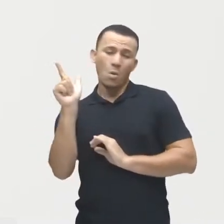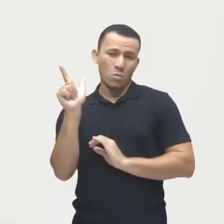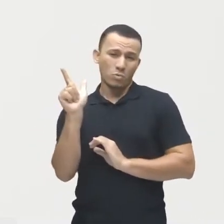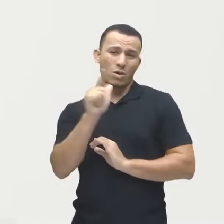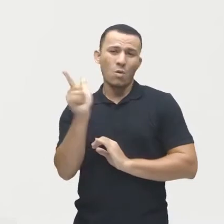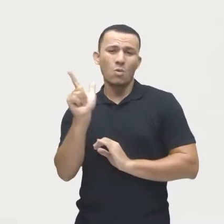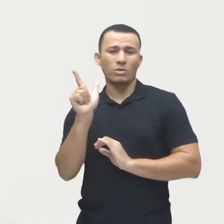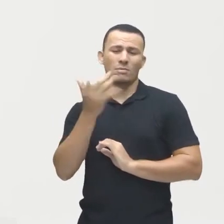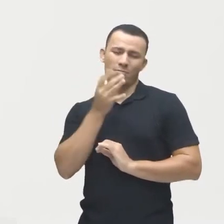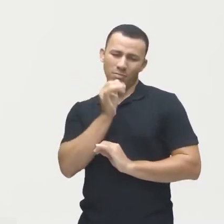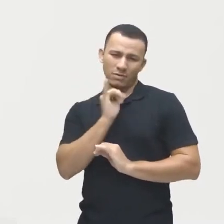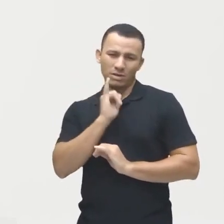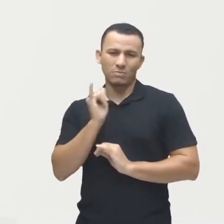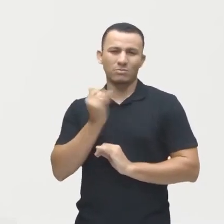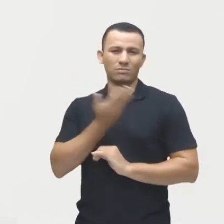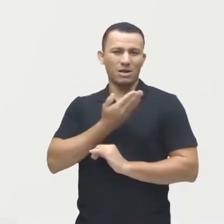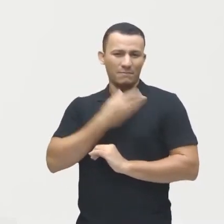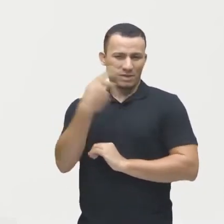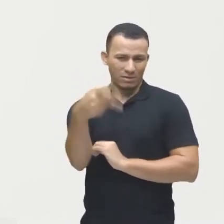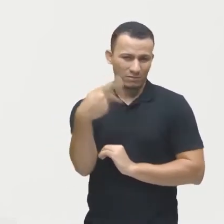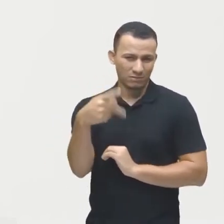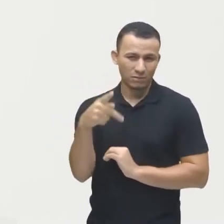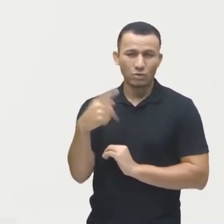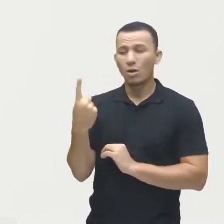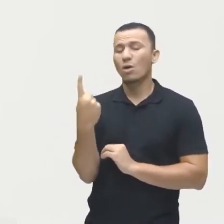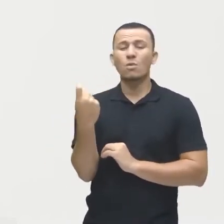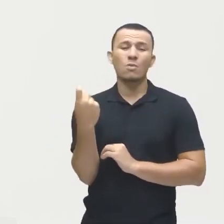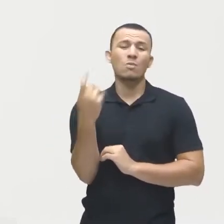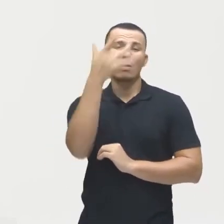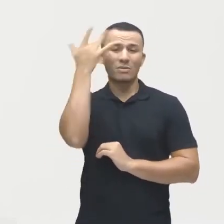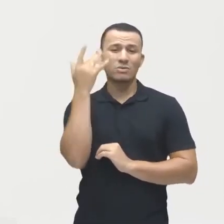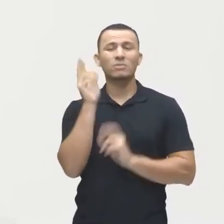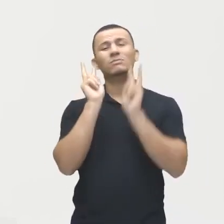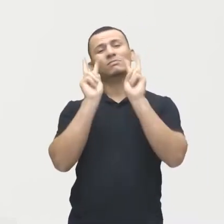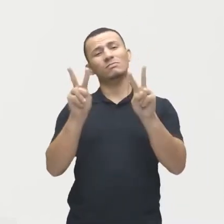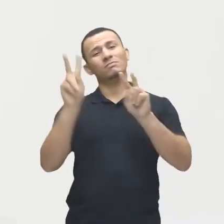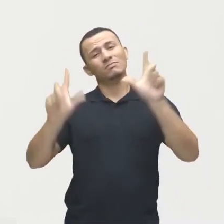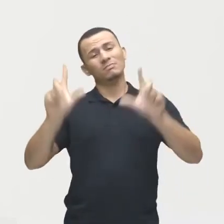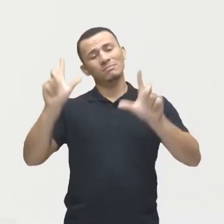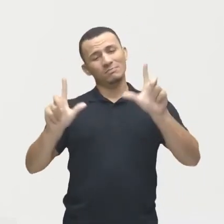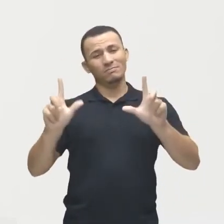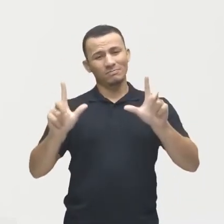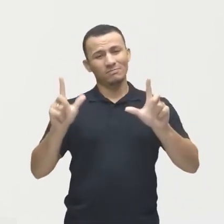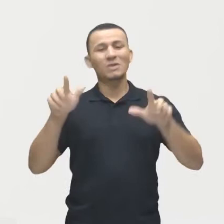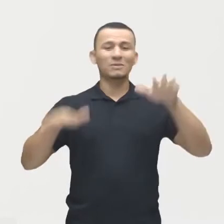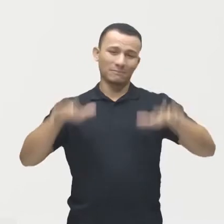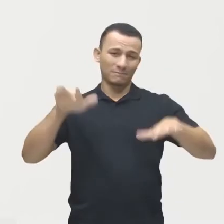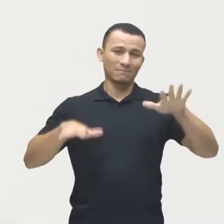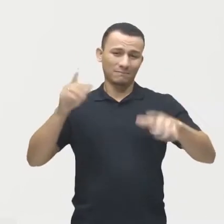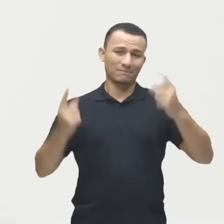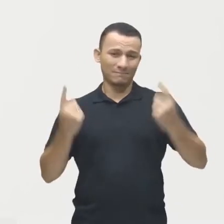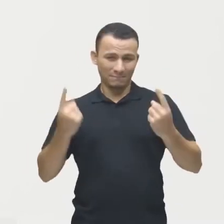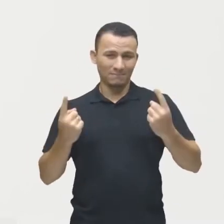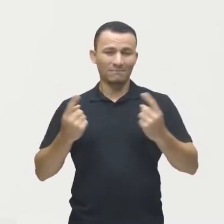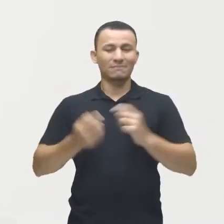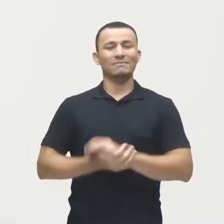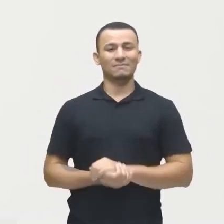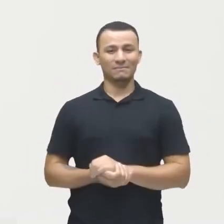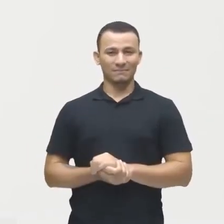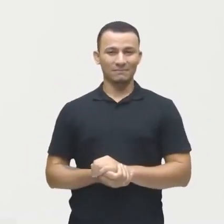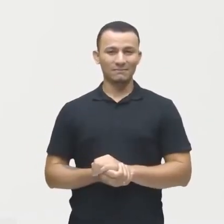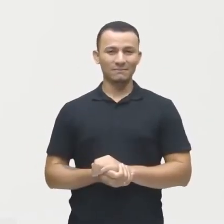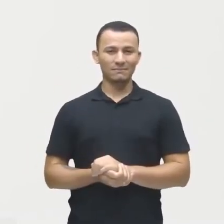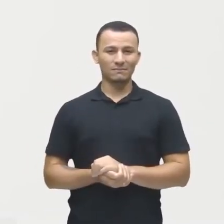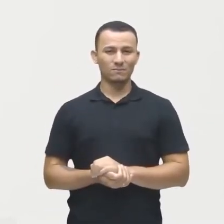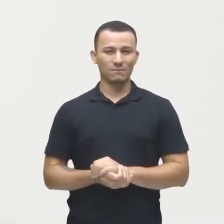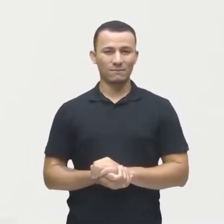na casa de um coleguinha, seja só ele que esteja assistindo. É isso aqui que a gente está querendo dizer como um exemplo geral.